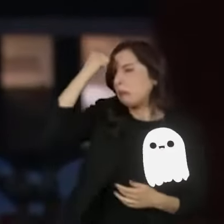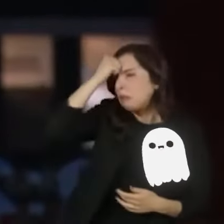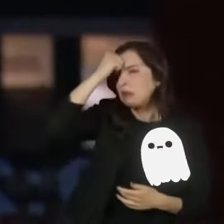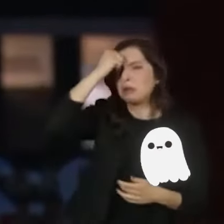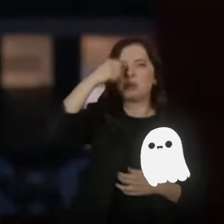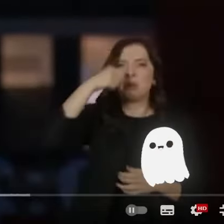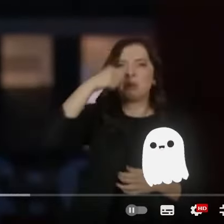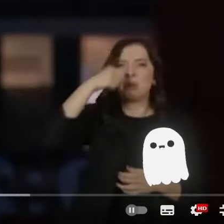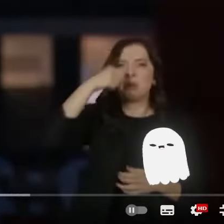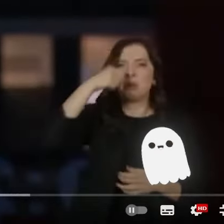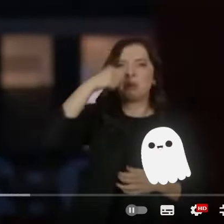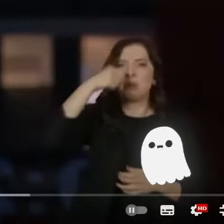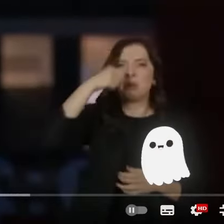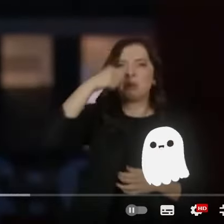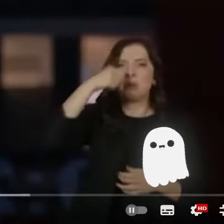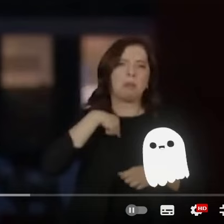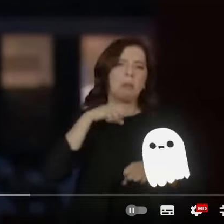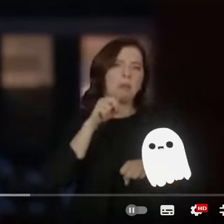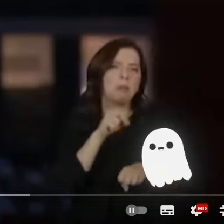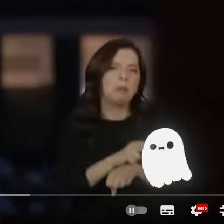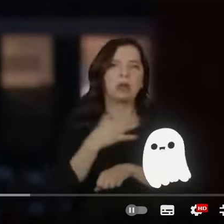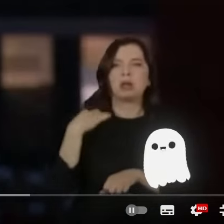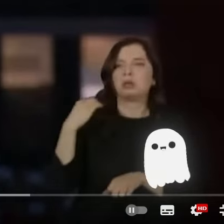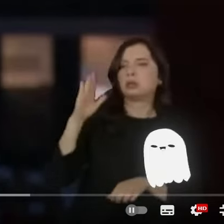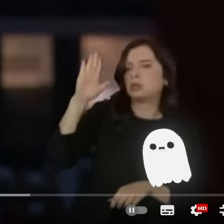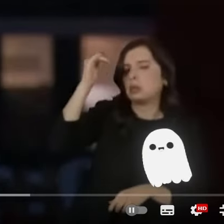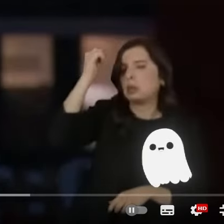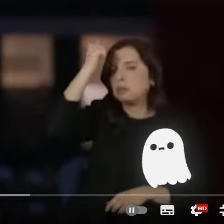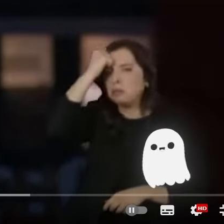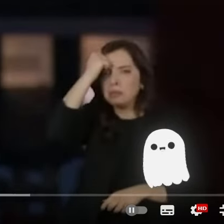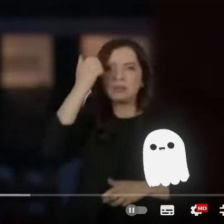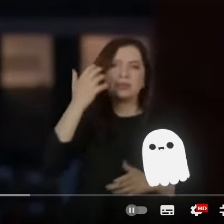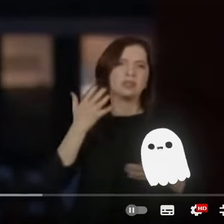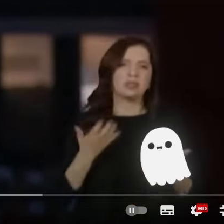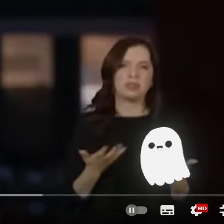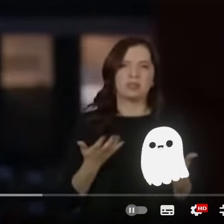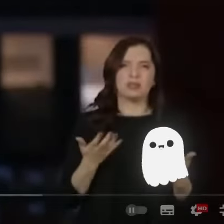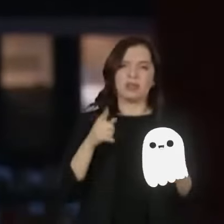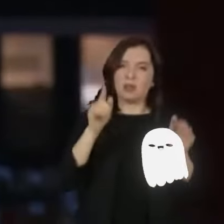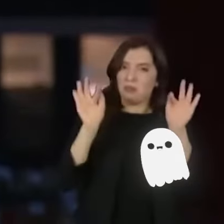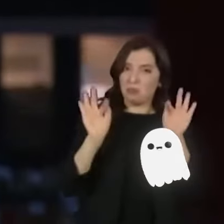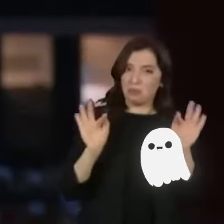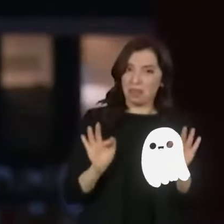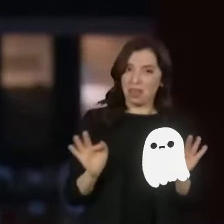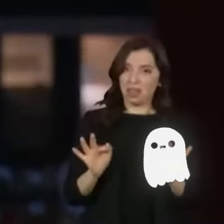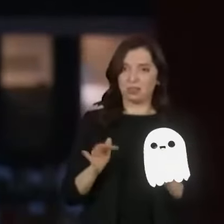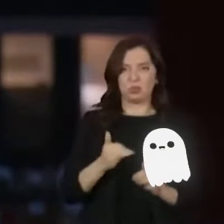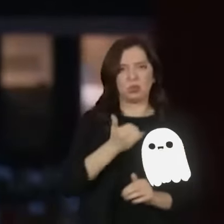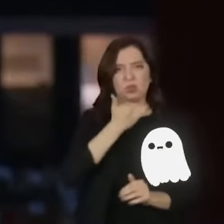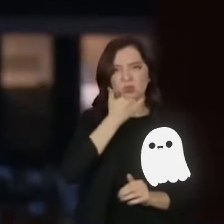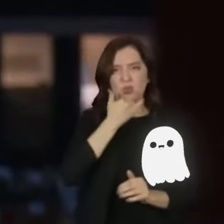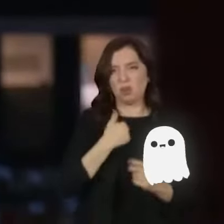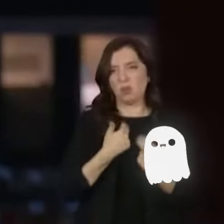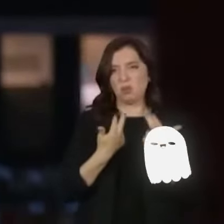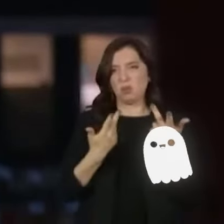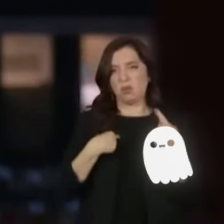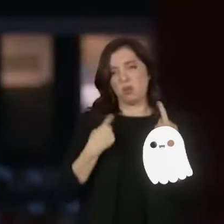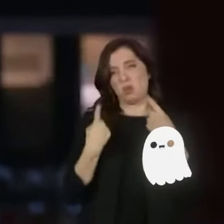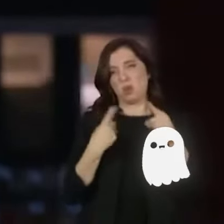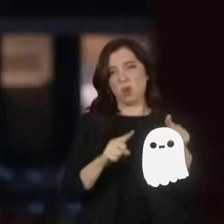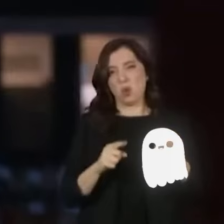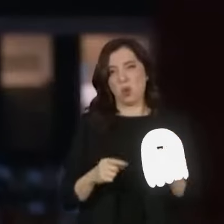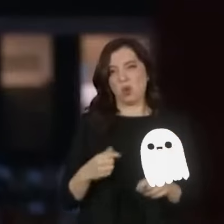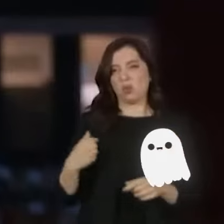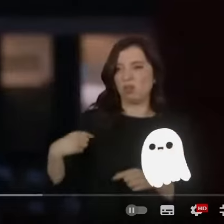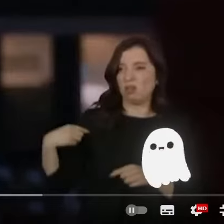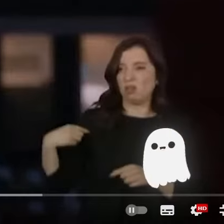tava feliz. Essa harmonização horrorosa. Por ser o único fora da política, eu tive que entrar aqui pra tirar esse consórcio comunista do Brasil, no qual